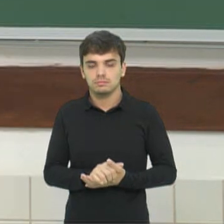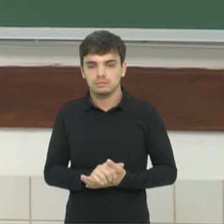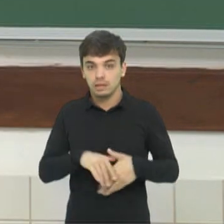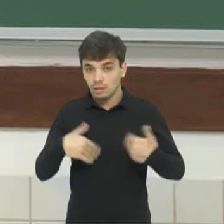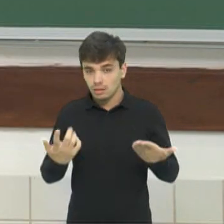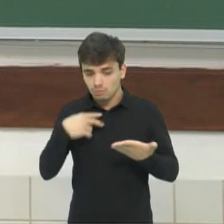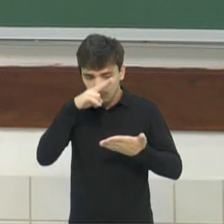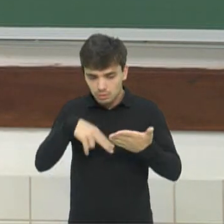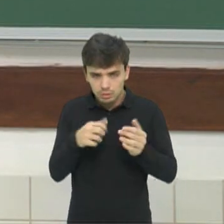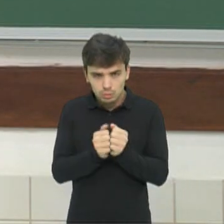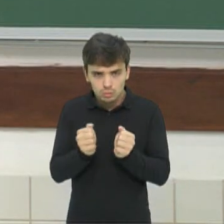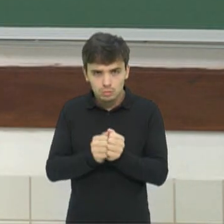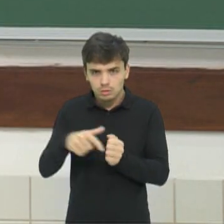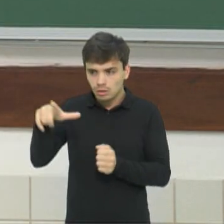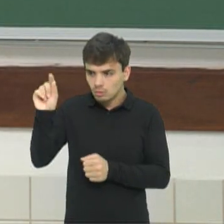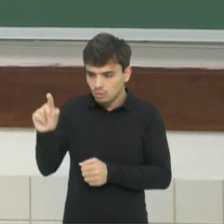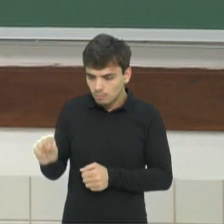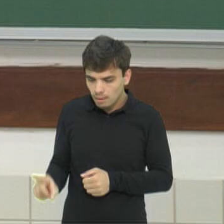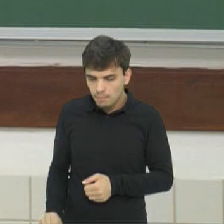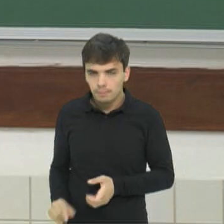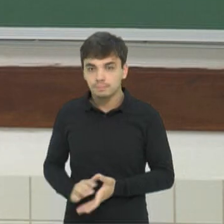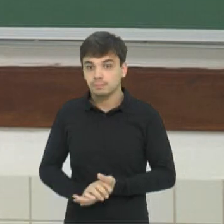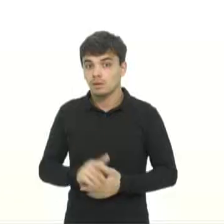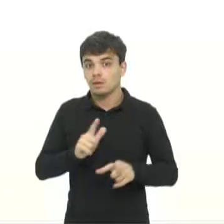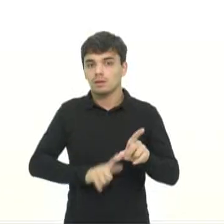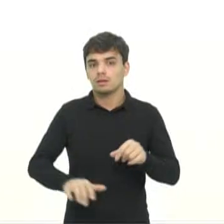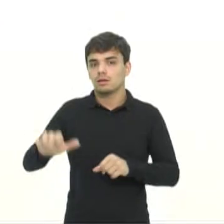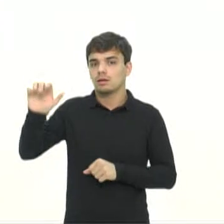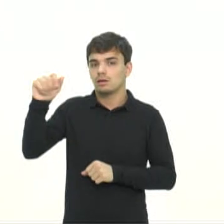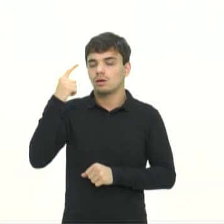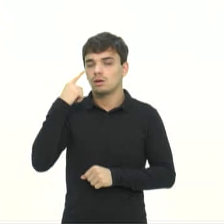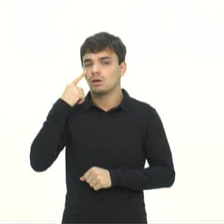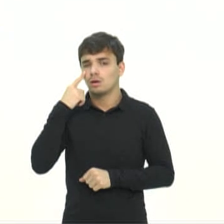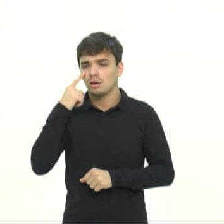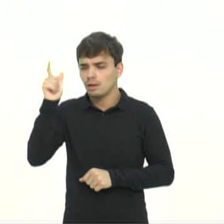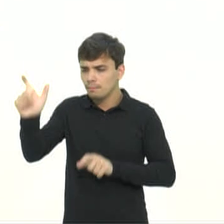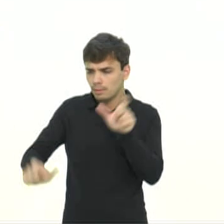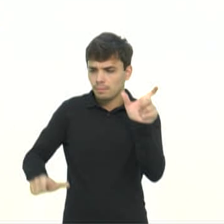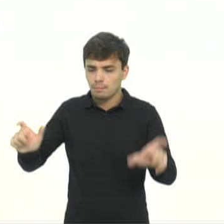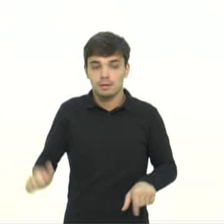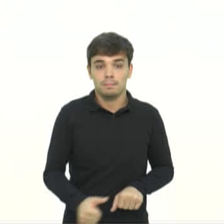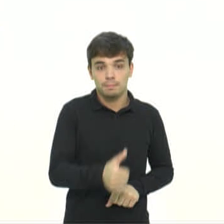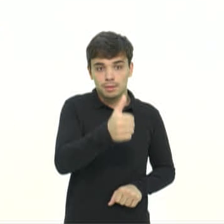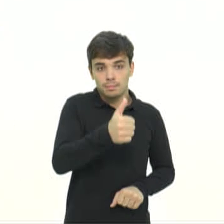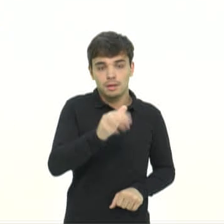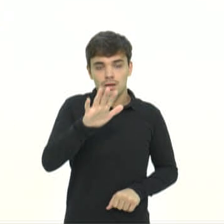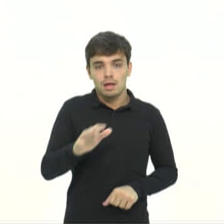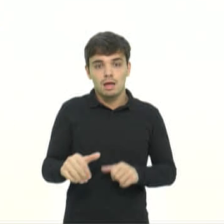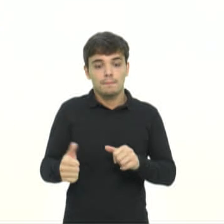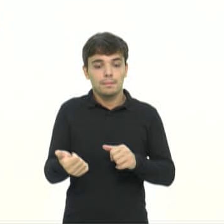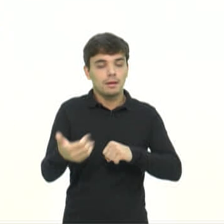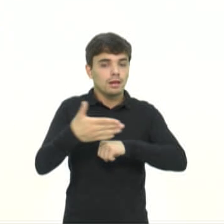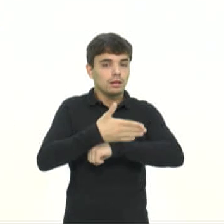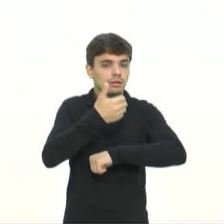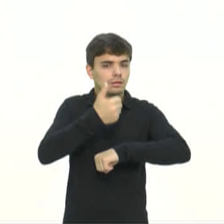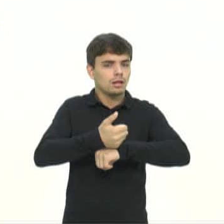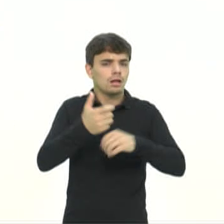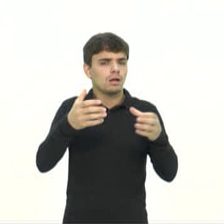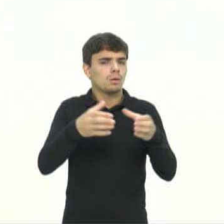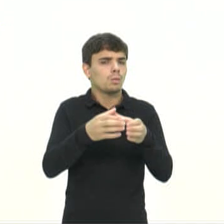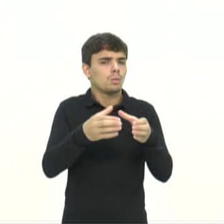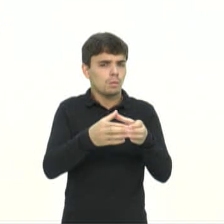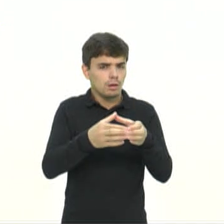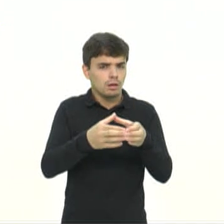Gente, vamos ler juntas as alternativas agora? Letra A. As espécies pioneiras são as que primeiro se instalam em um determinado